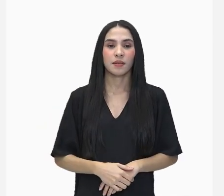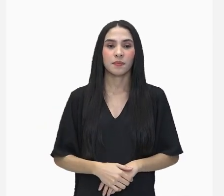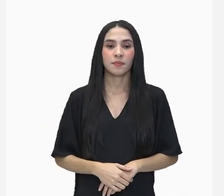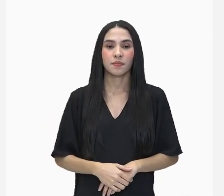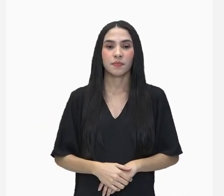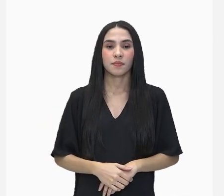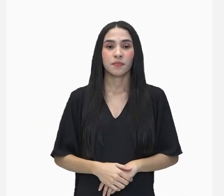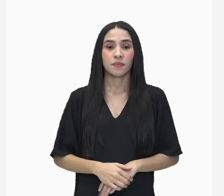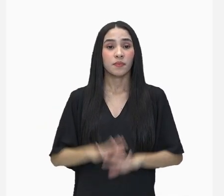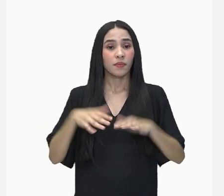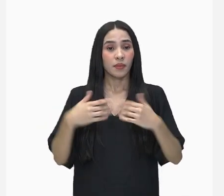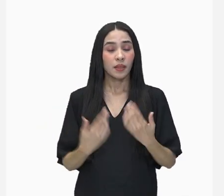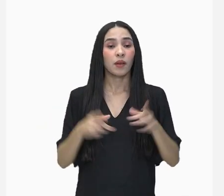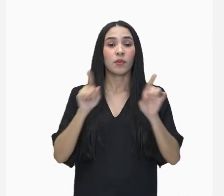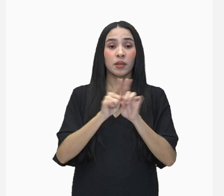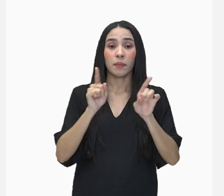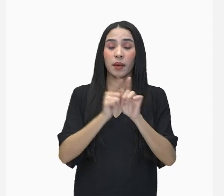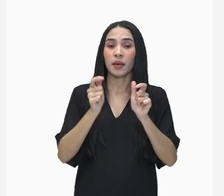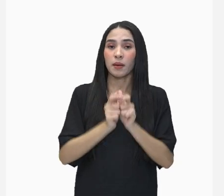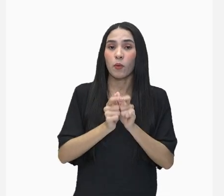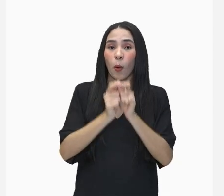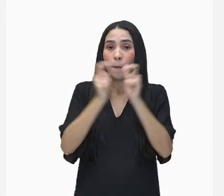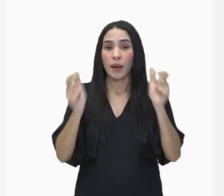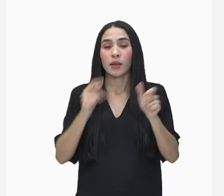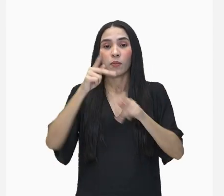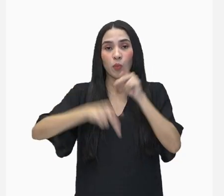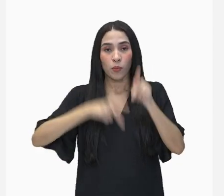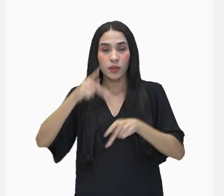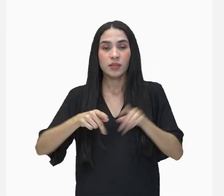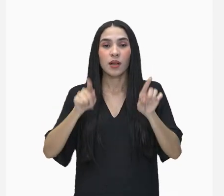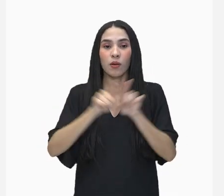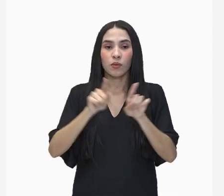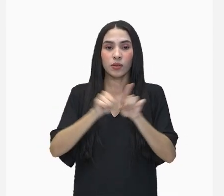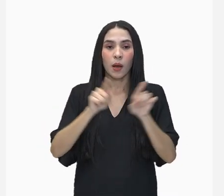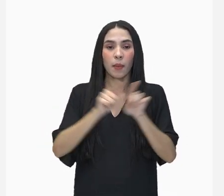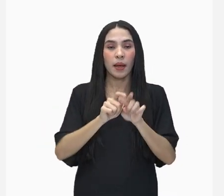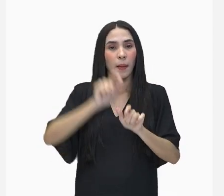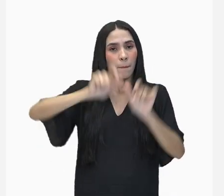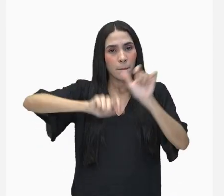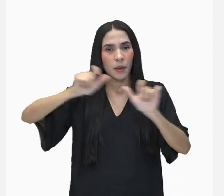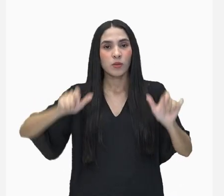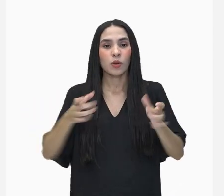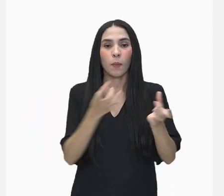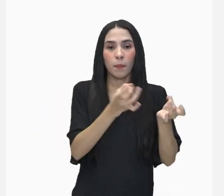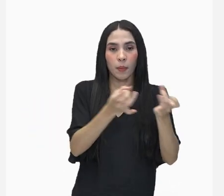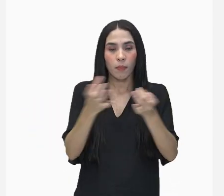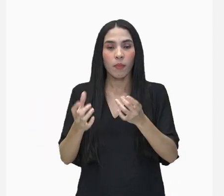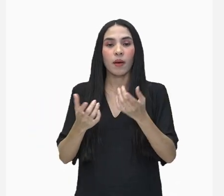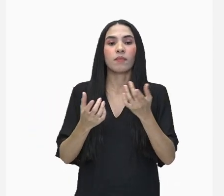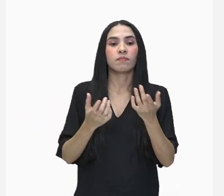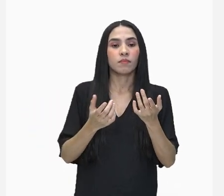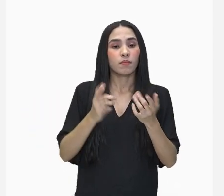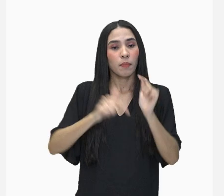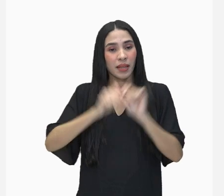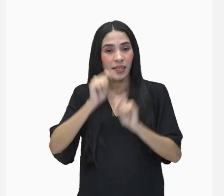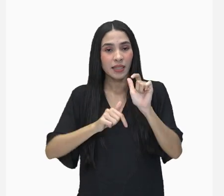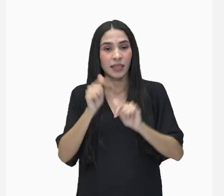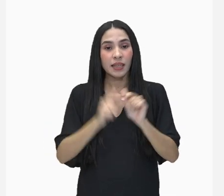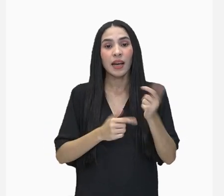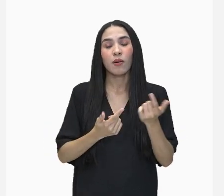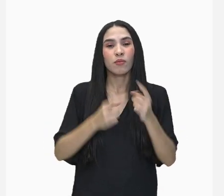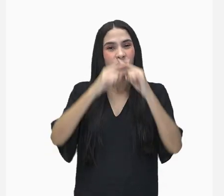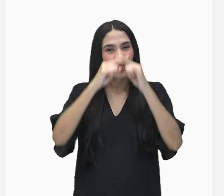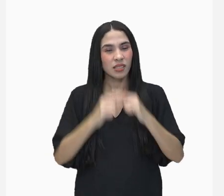brasileira. Essa densidade populacional e a movimentação intensa de pessoas e mercadorias, elas geram